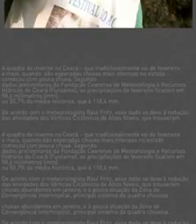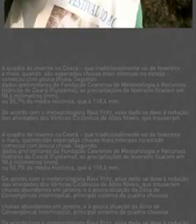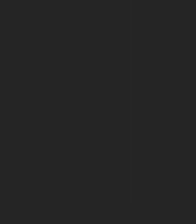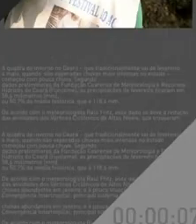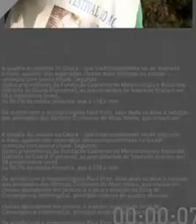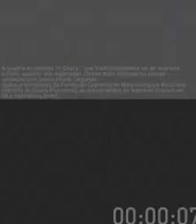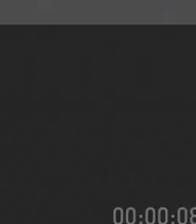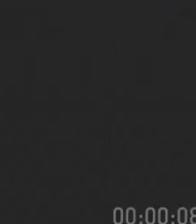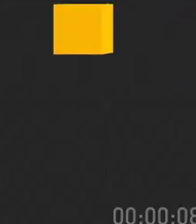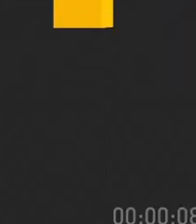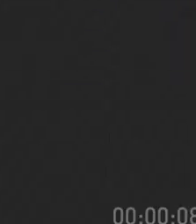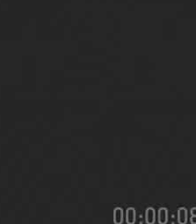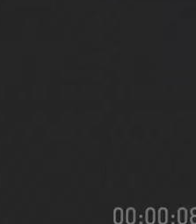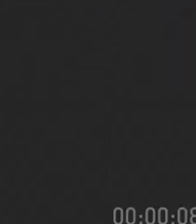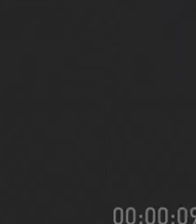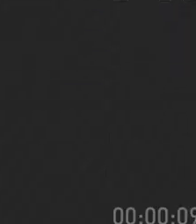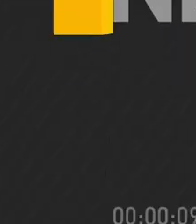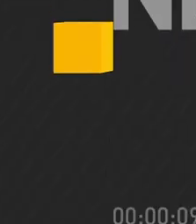ae